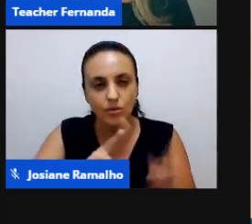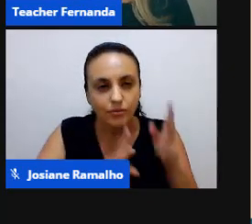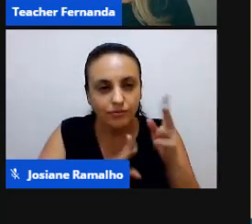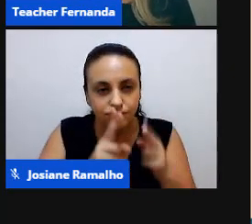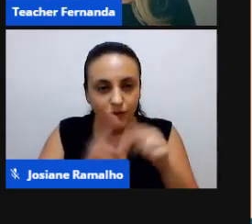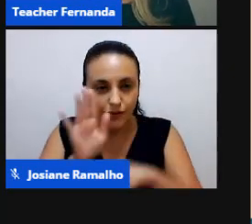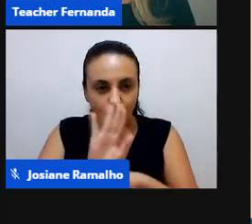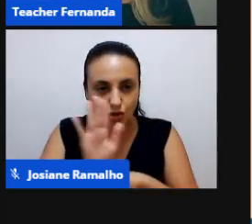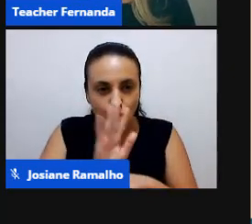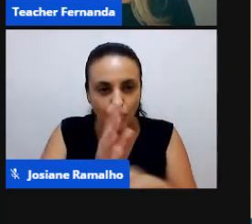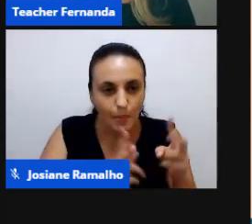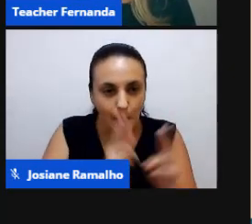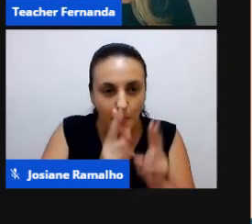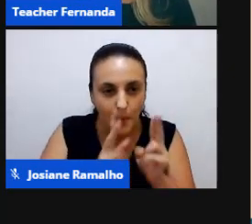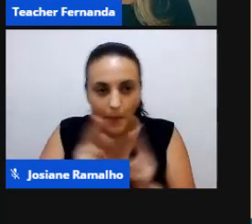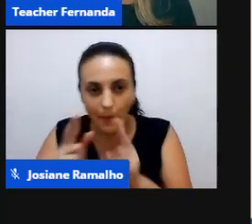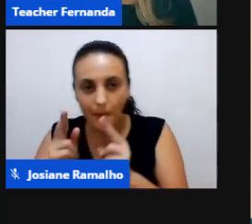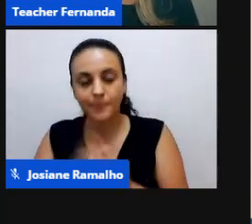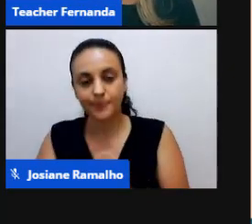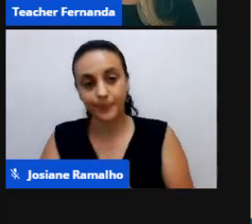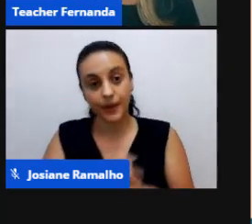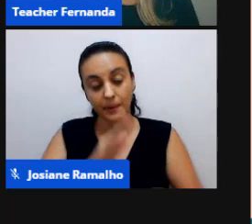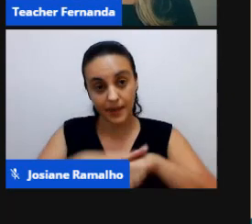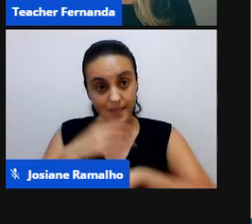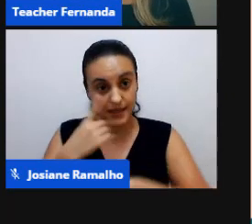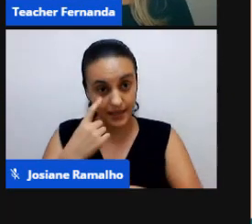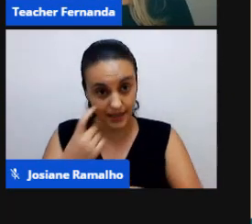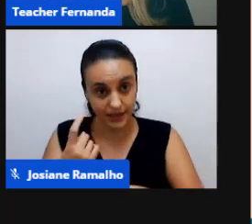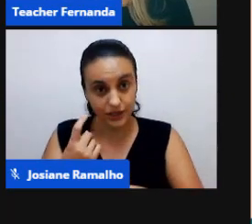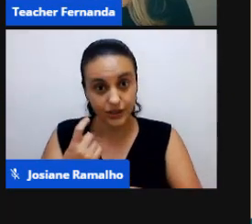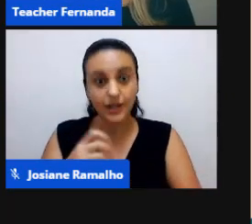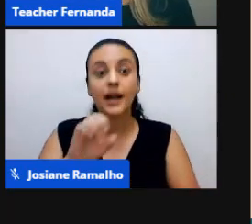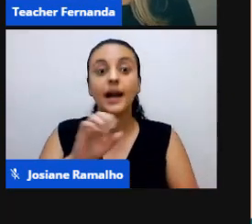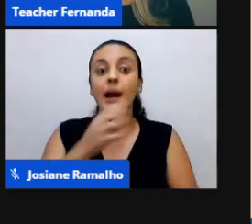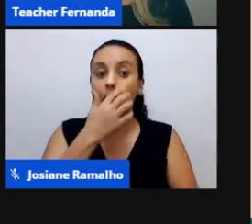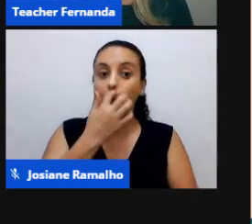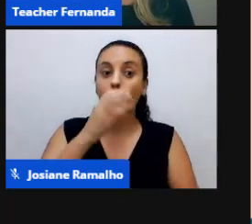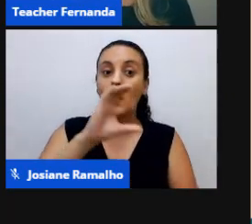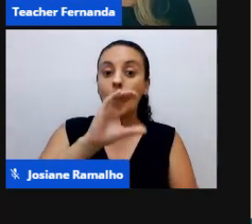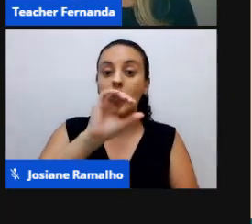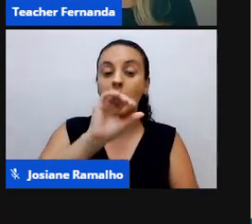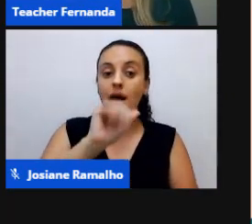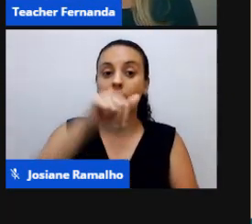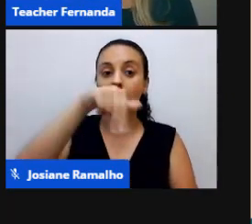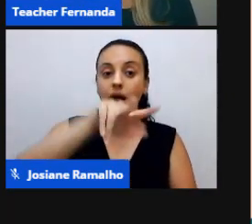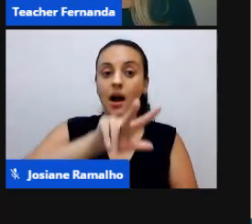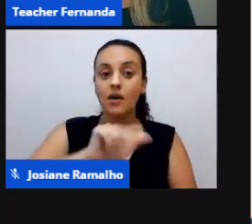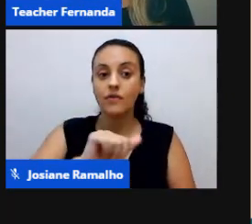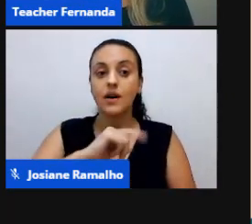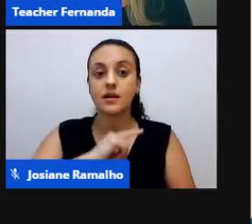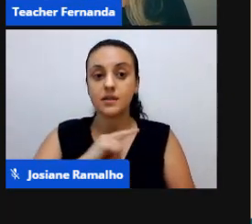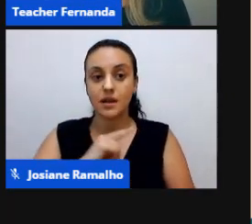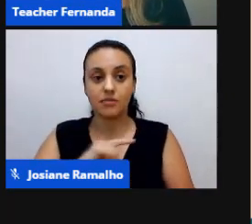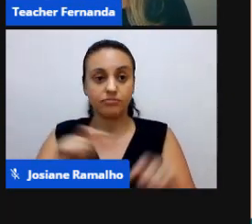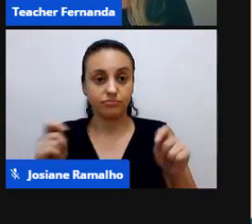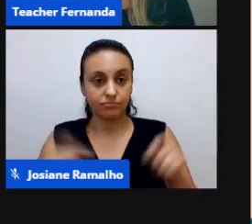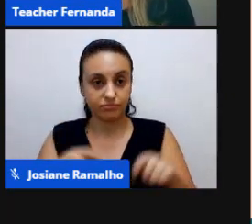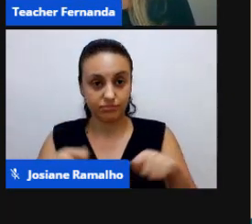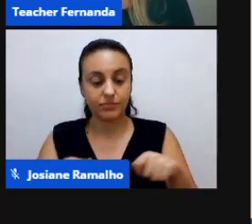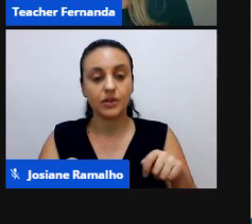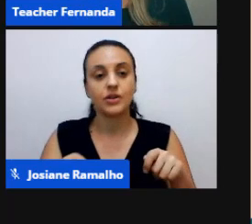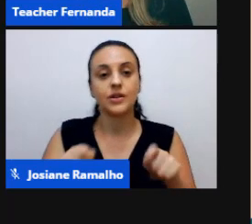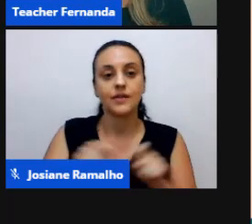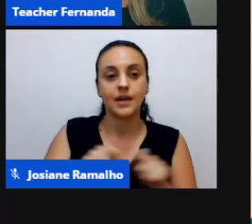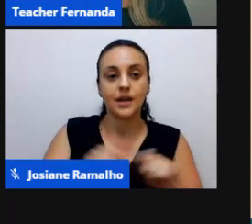mais interessante disso tudo é que no Canva você também tem a possibilidade de fazer um trabalho colaborativo